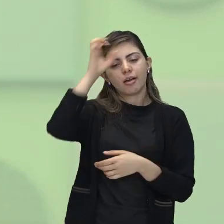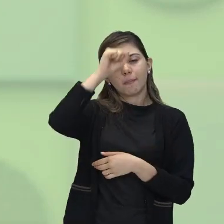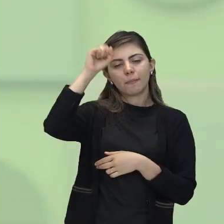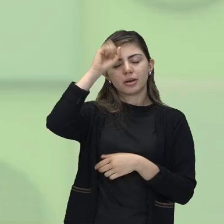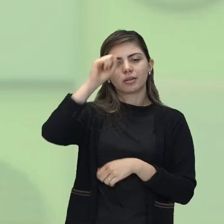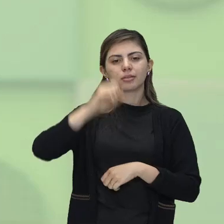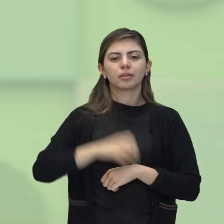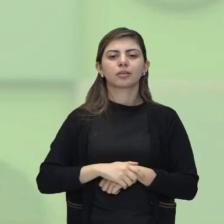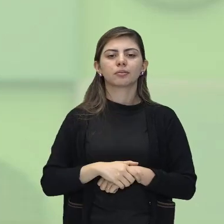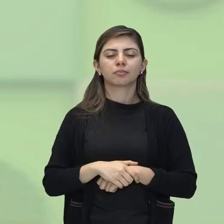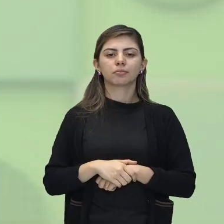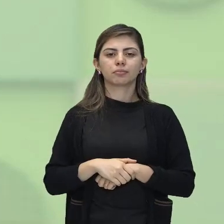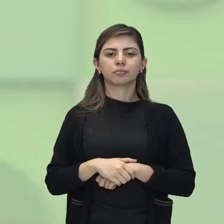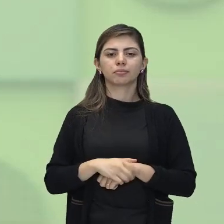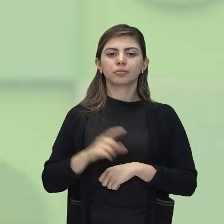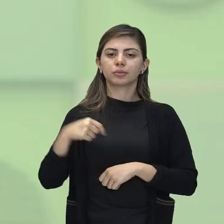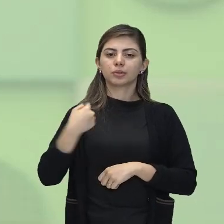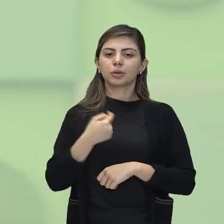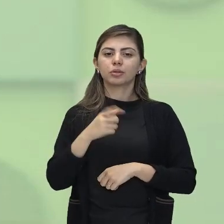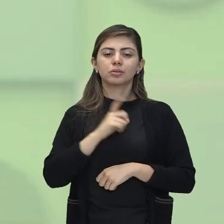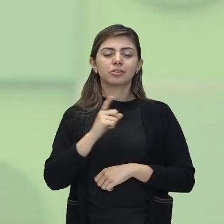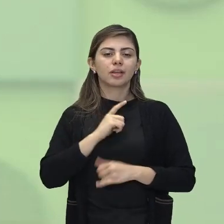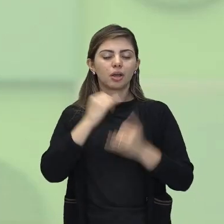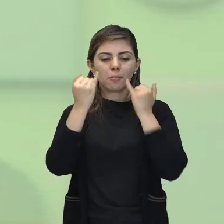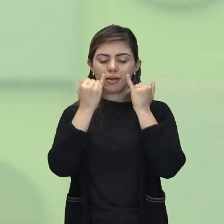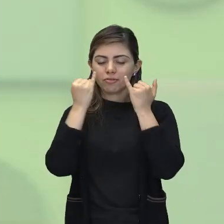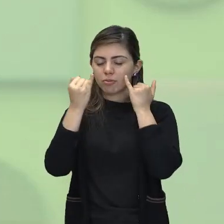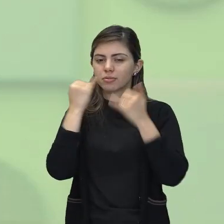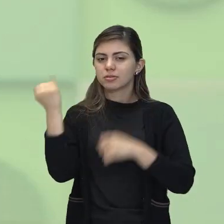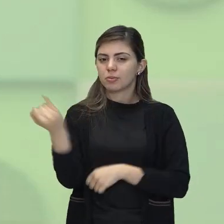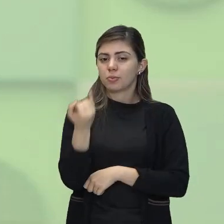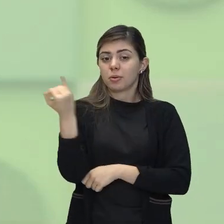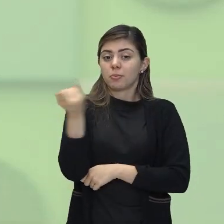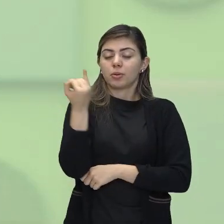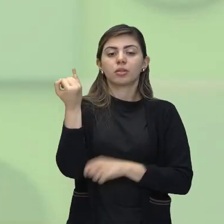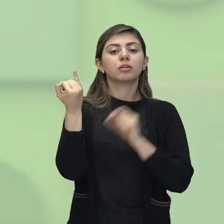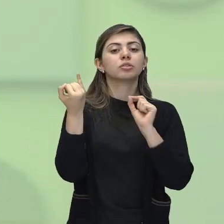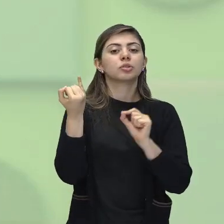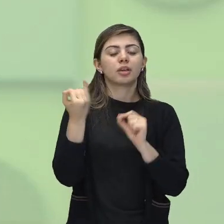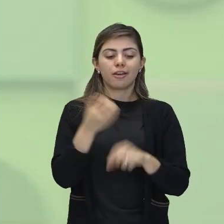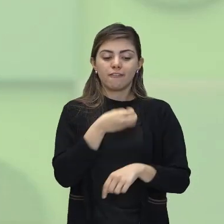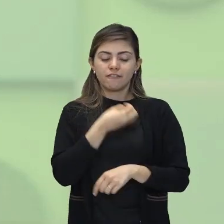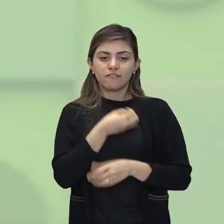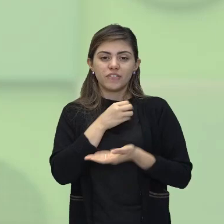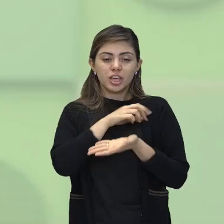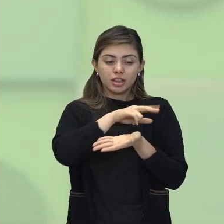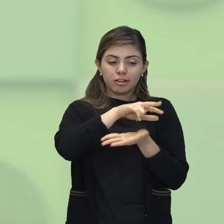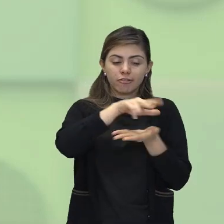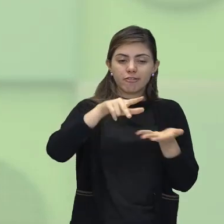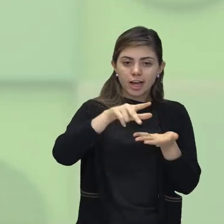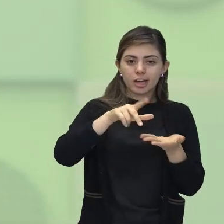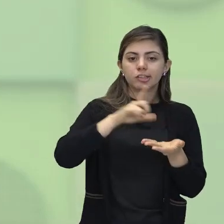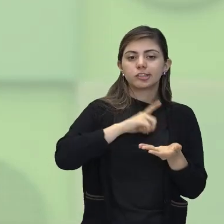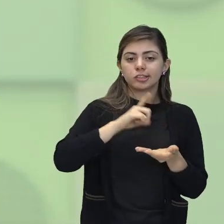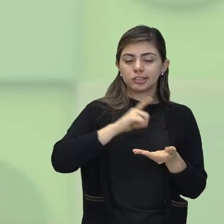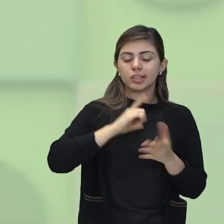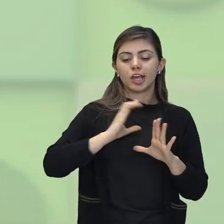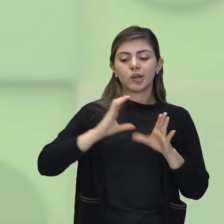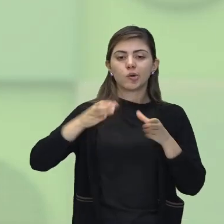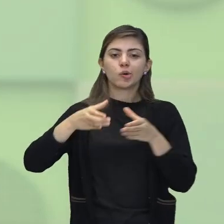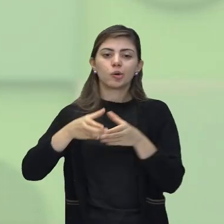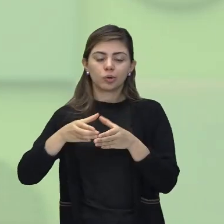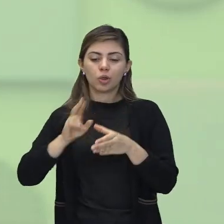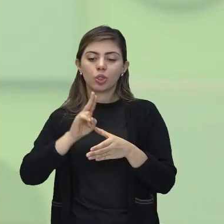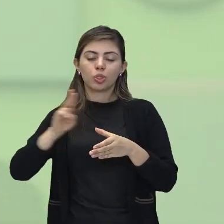temos como informação fundamental é que todos os seres vivos possuem um nome